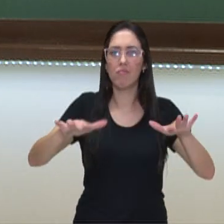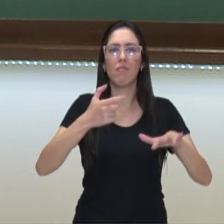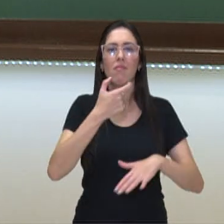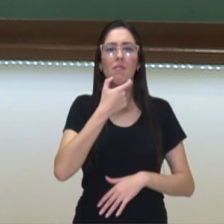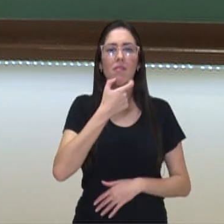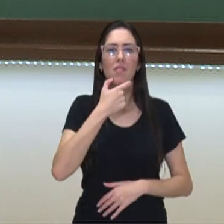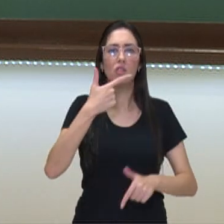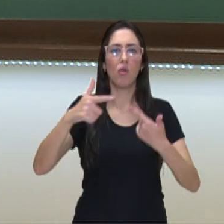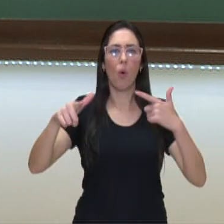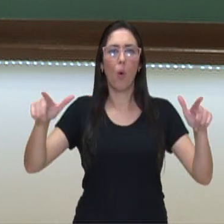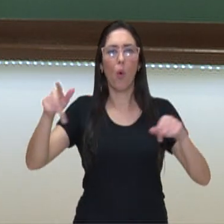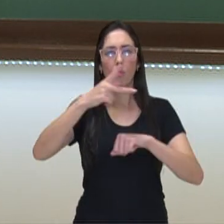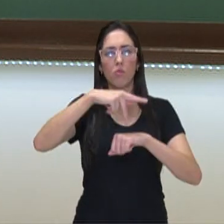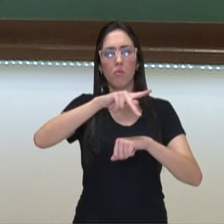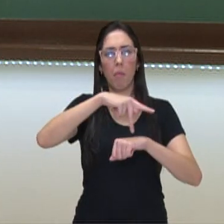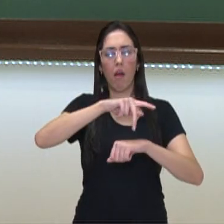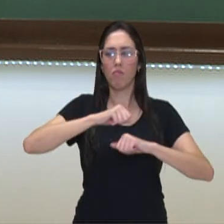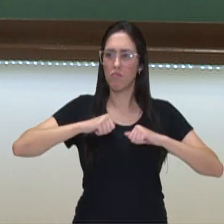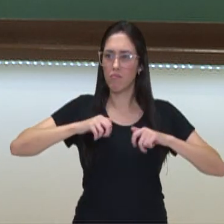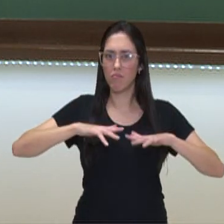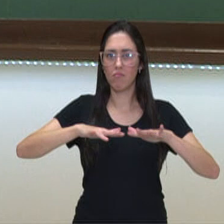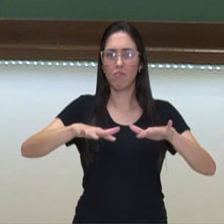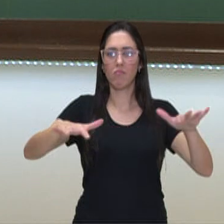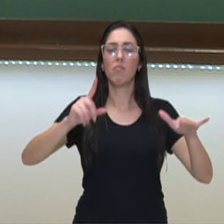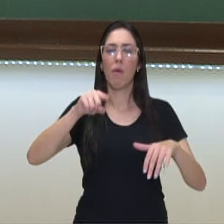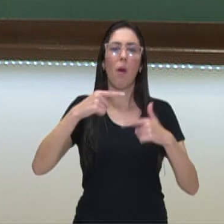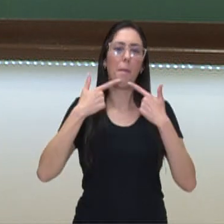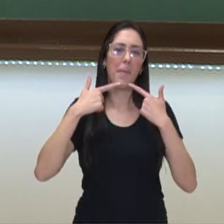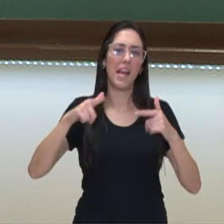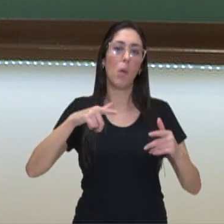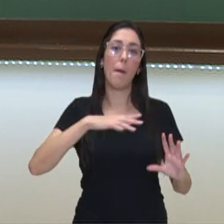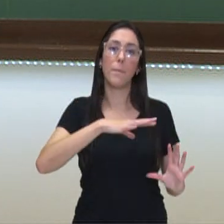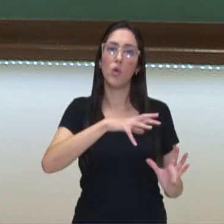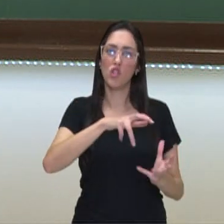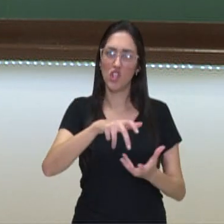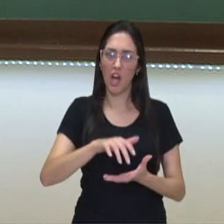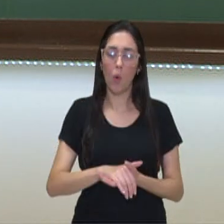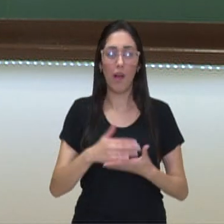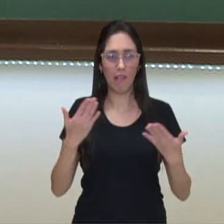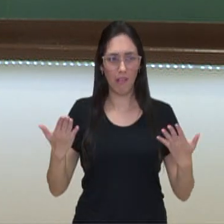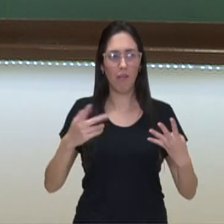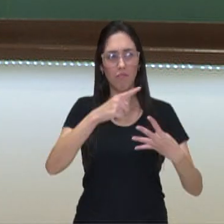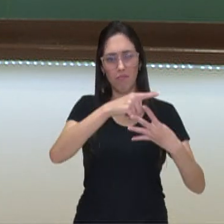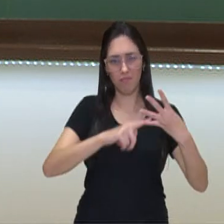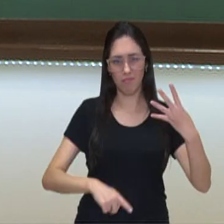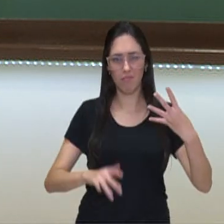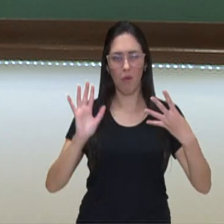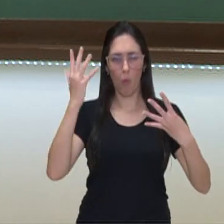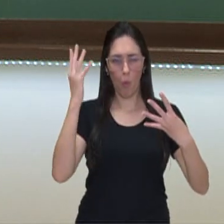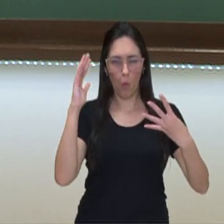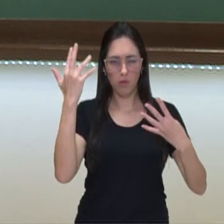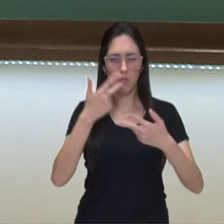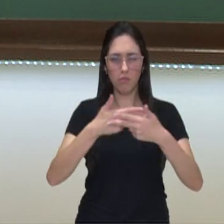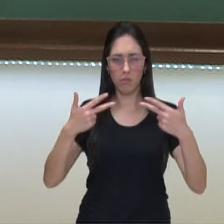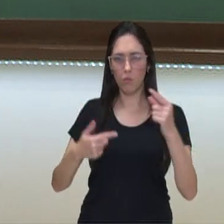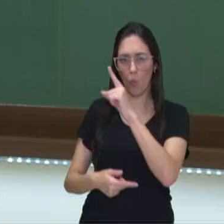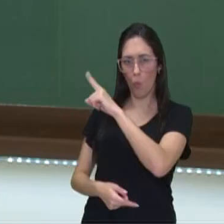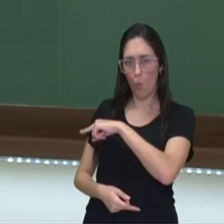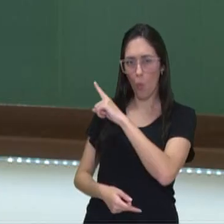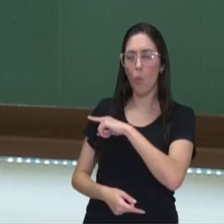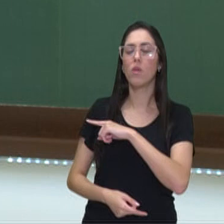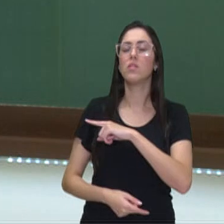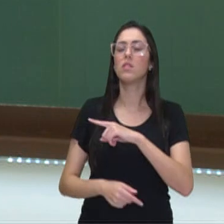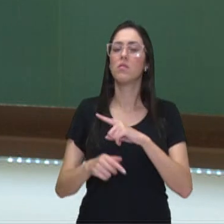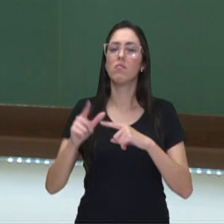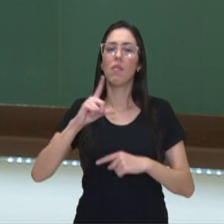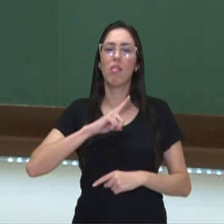fosse utilizada como uma língua mundial. Então, esses eventos políticos e econômicos, né, ajudaram com que a língua